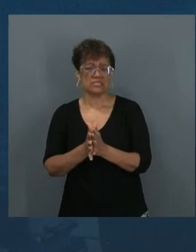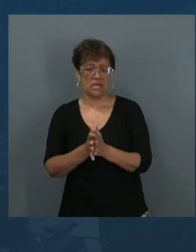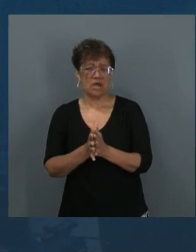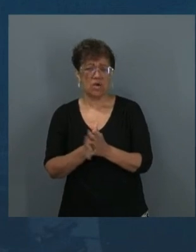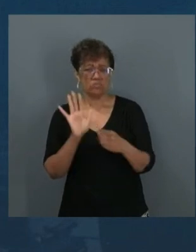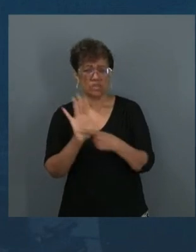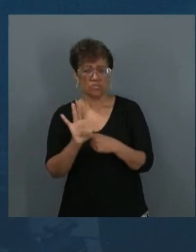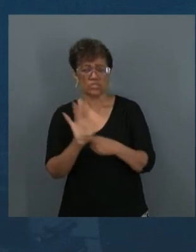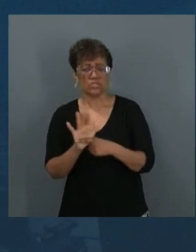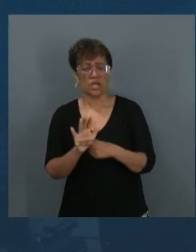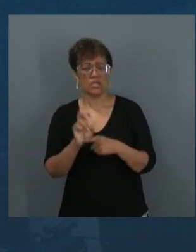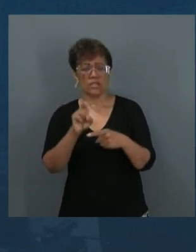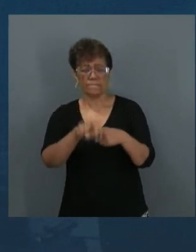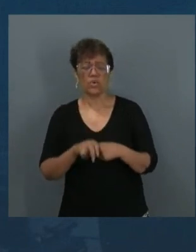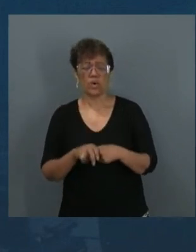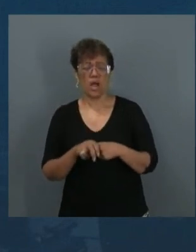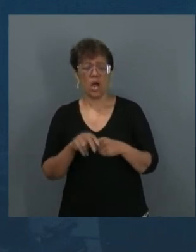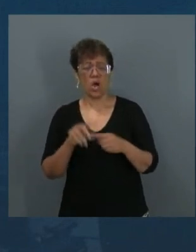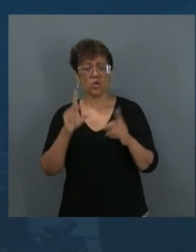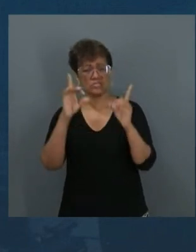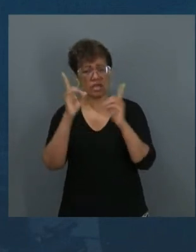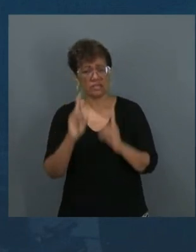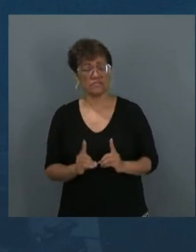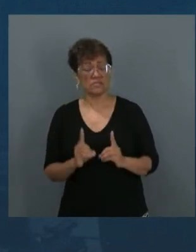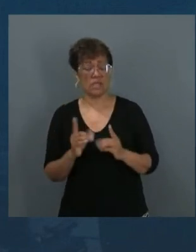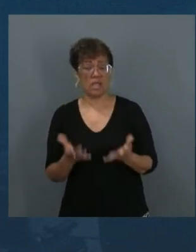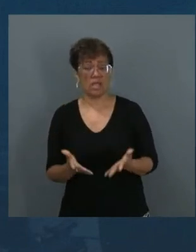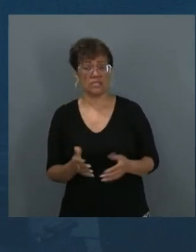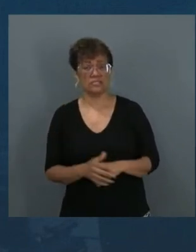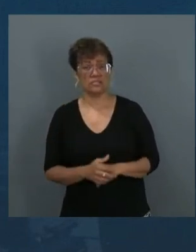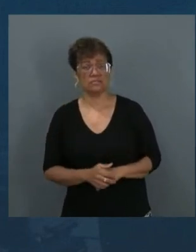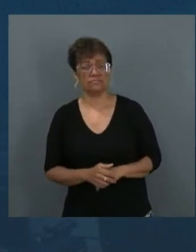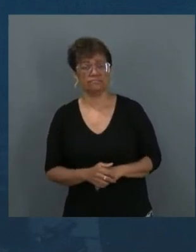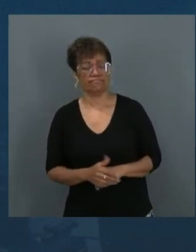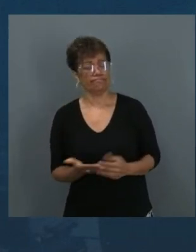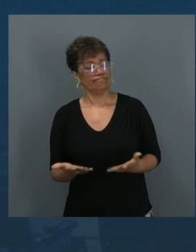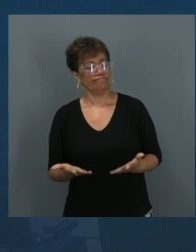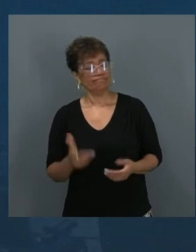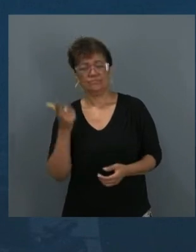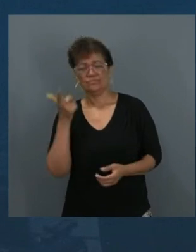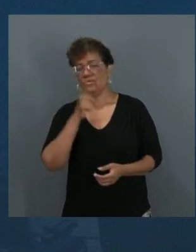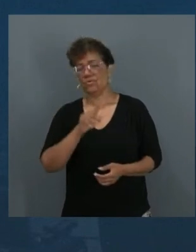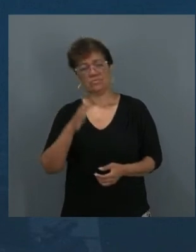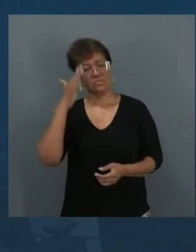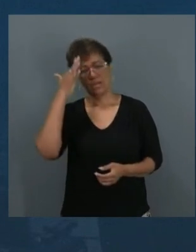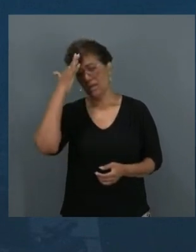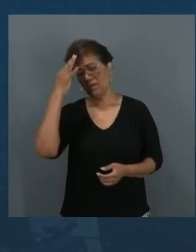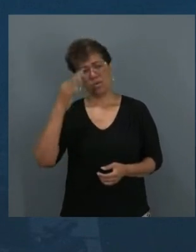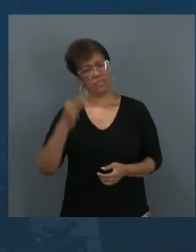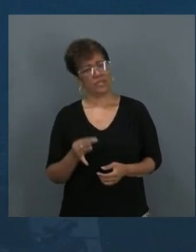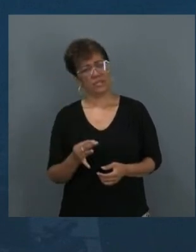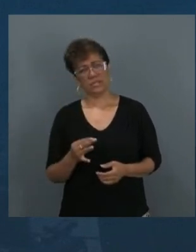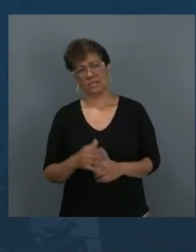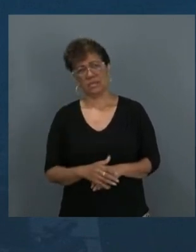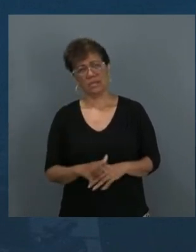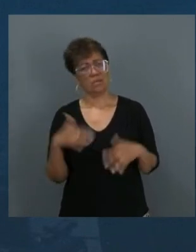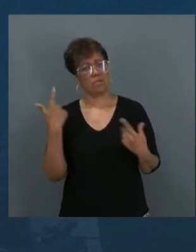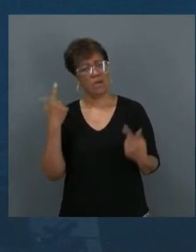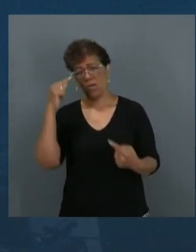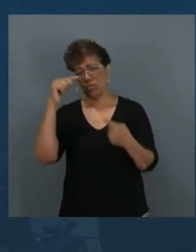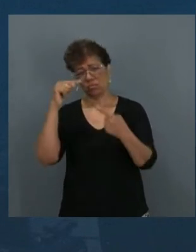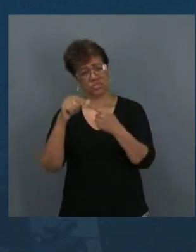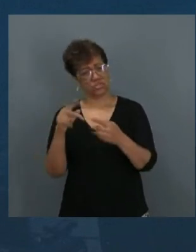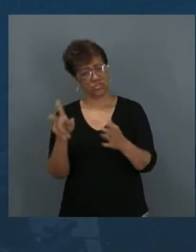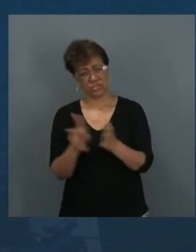da deficiência. Olha, a gente não consegue compreender qual é o objetivo desse